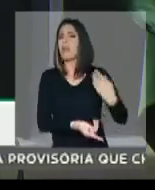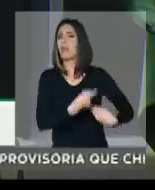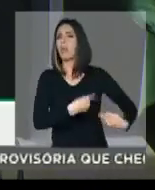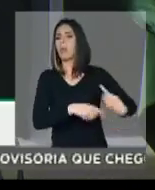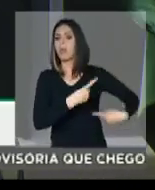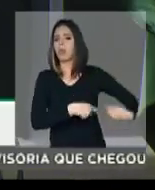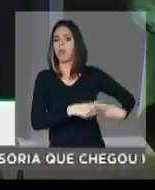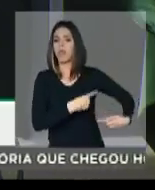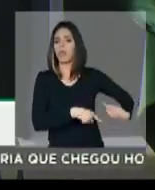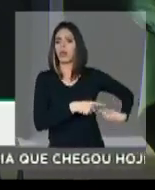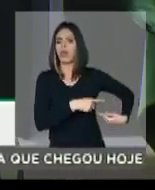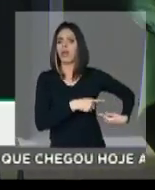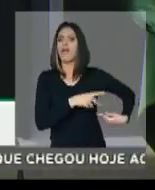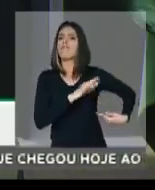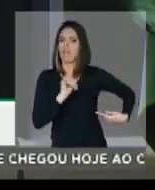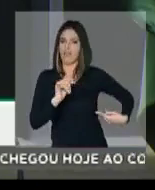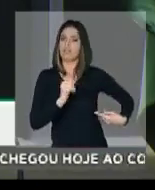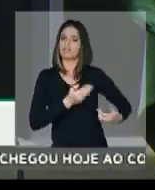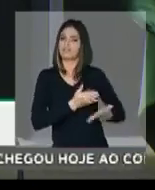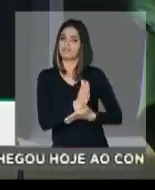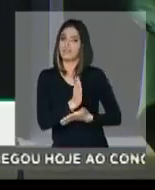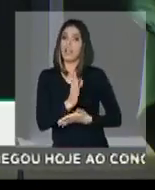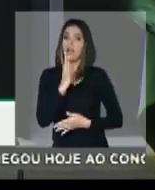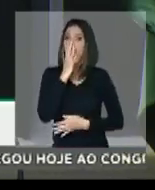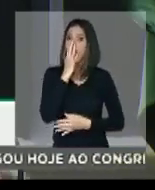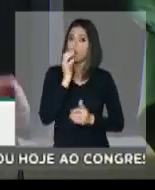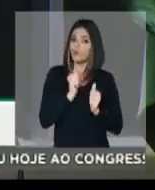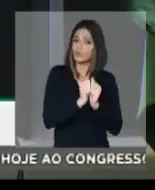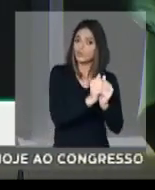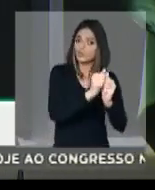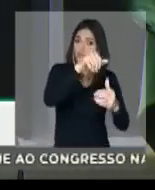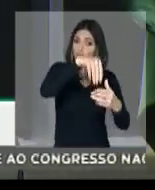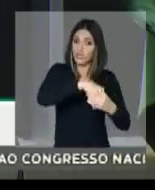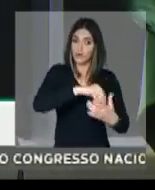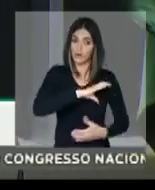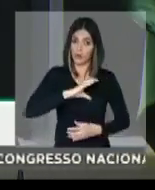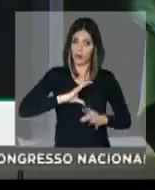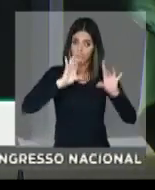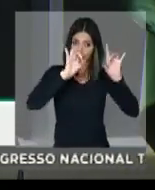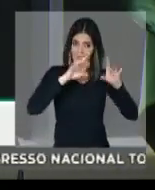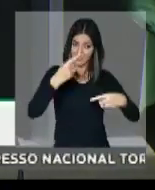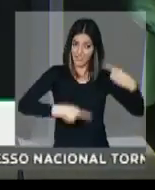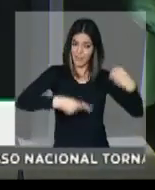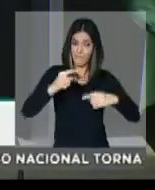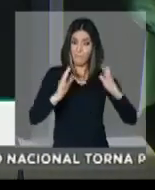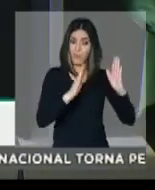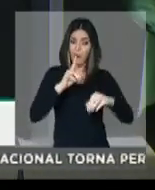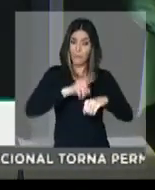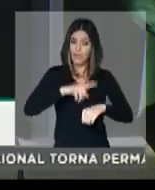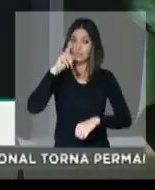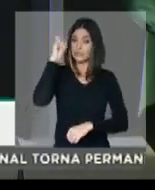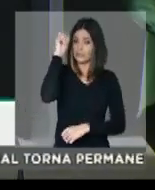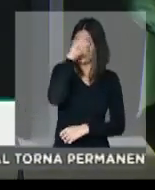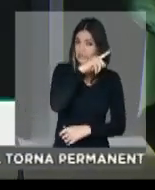presidente. Apresentamos, acompanhamos na comissão especial um momento difícil em